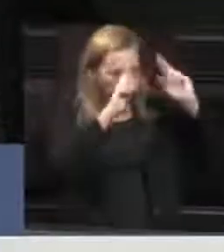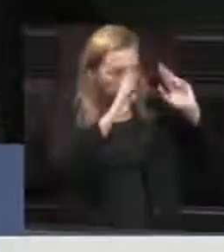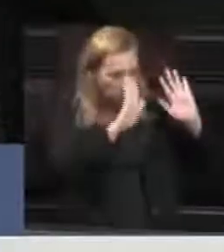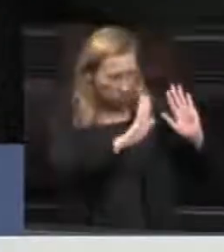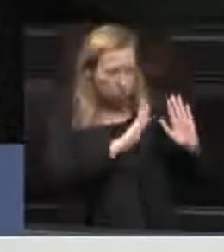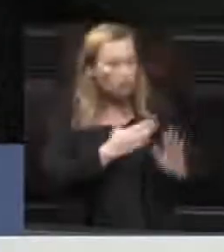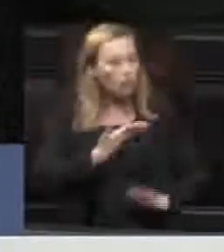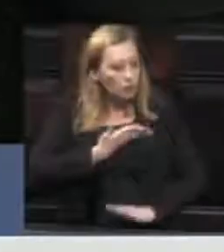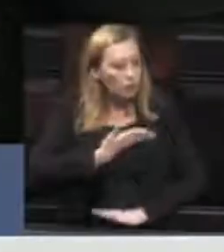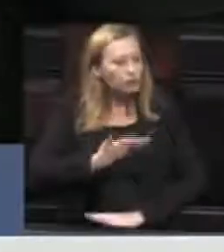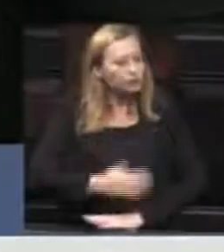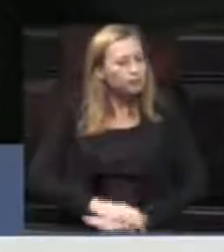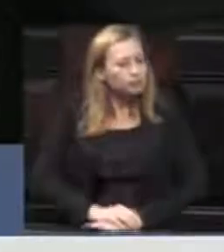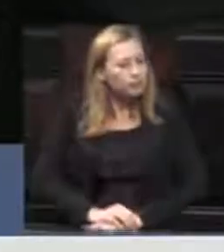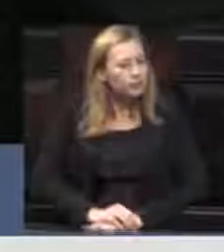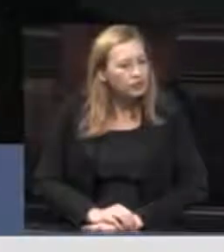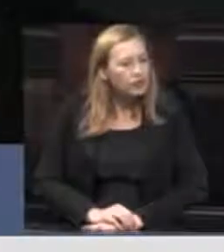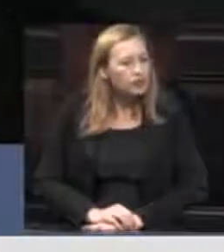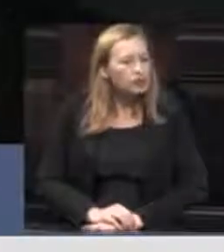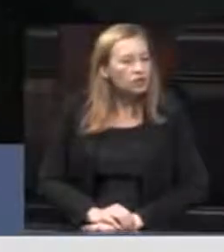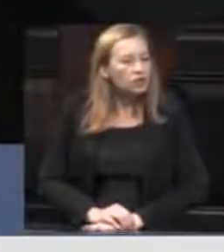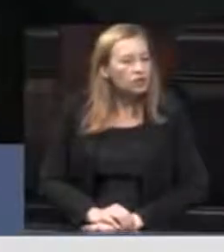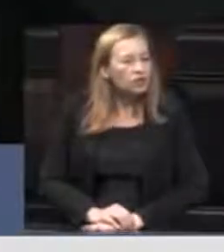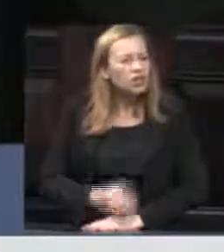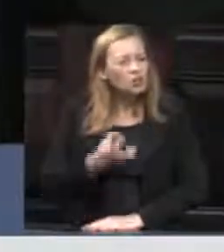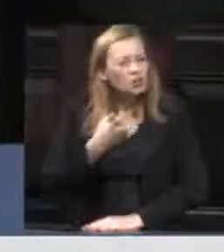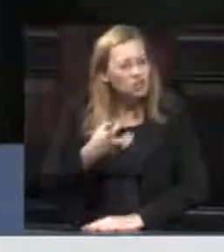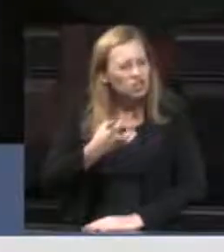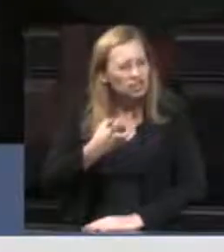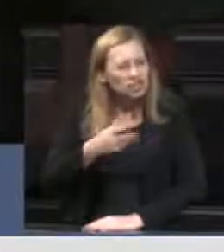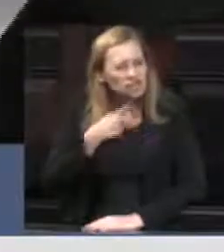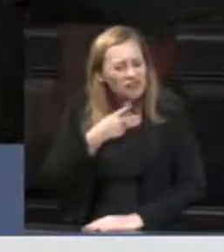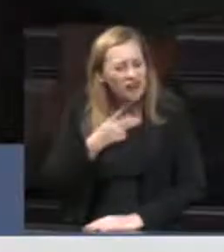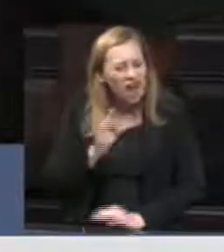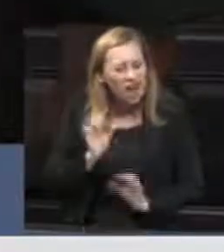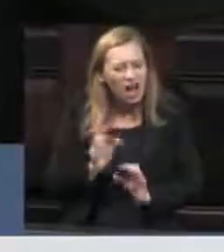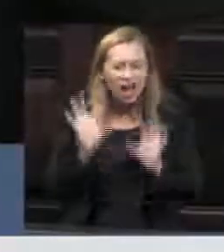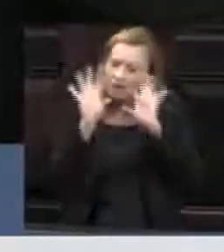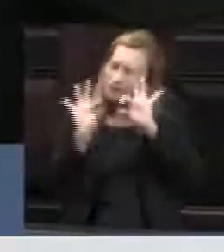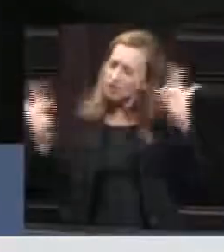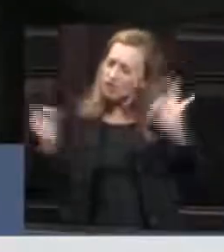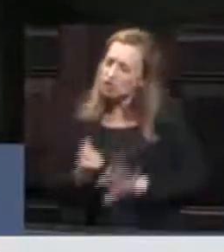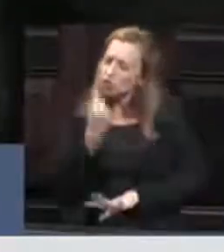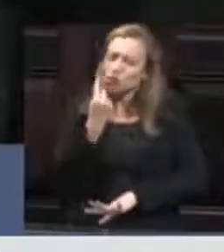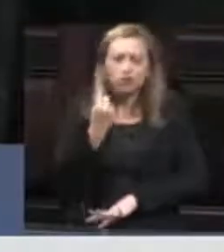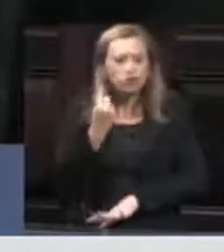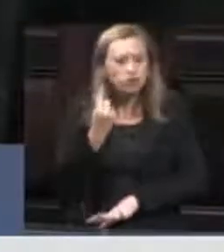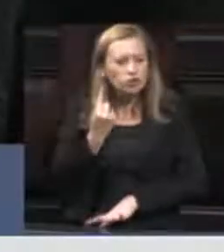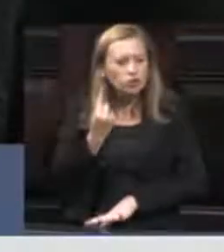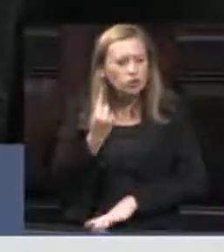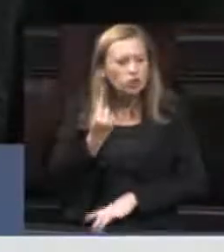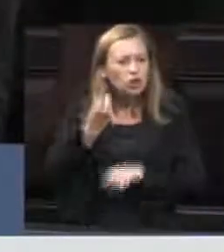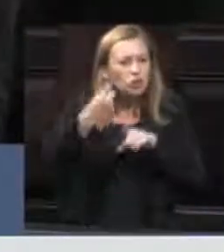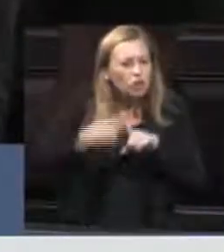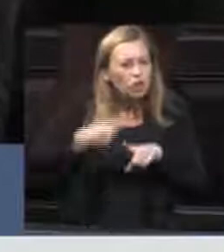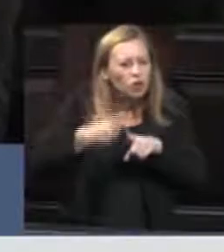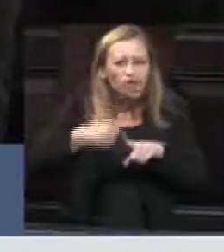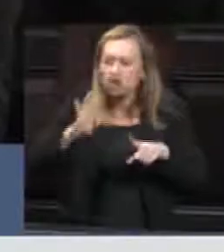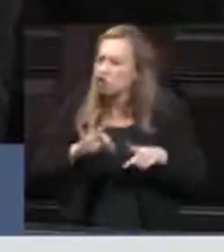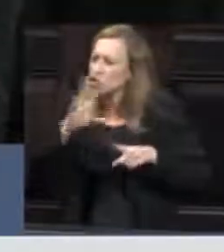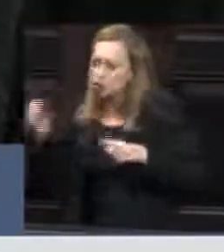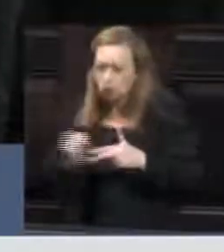é verdadeira. Mas eu queria me apegar a esta última frase de Vossa Excelência que diz: porque todos os